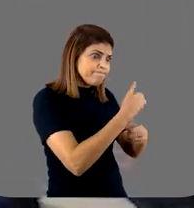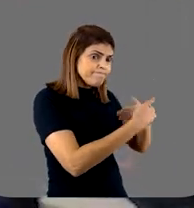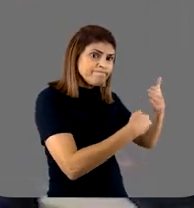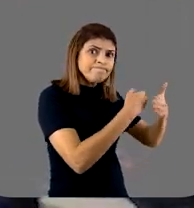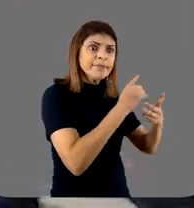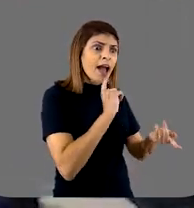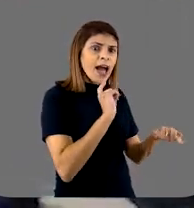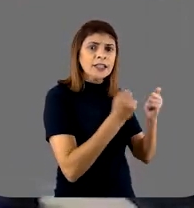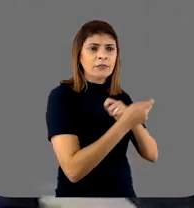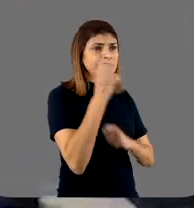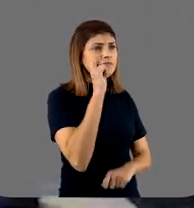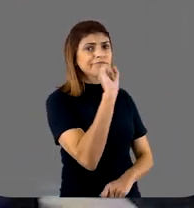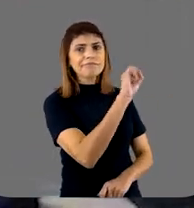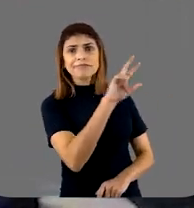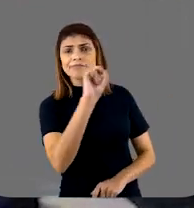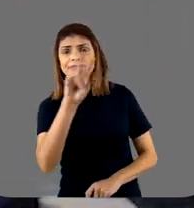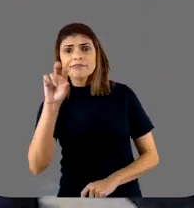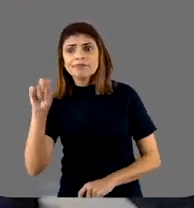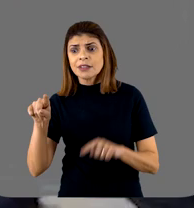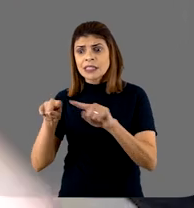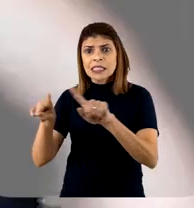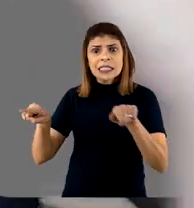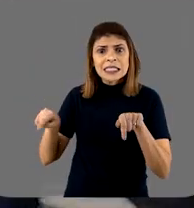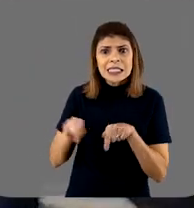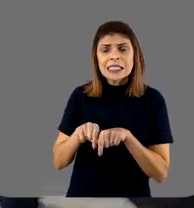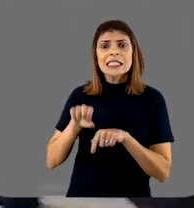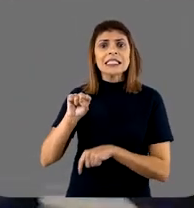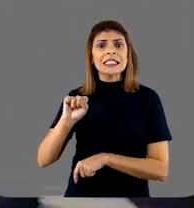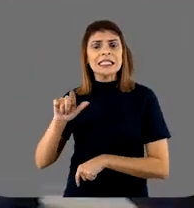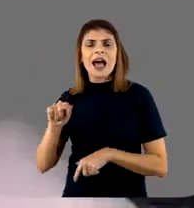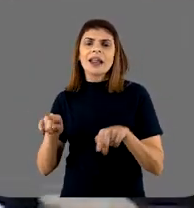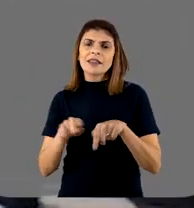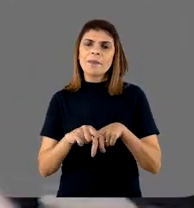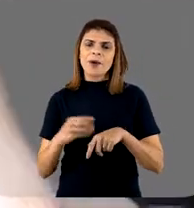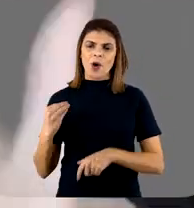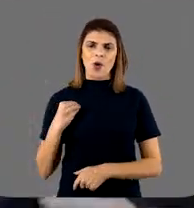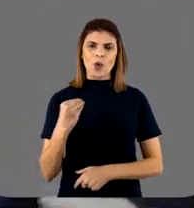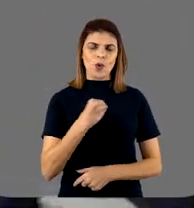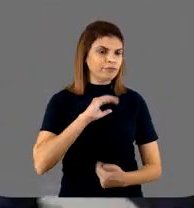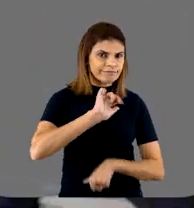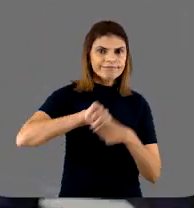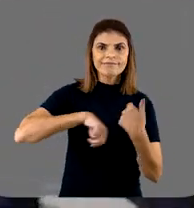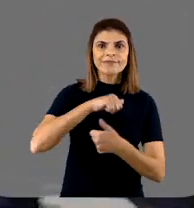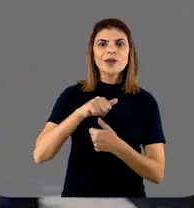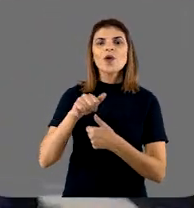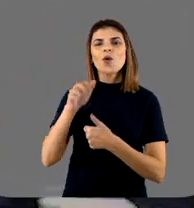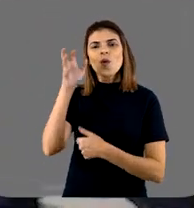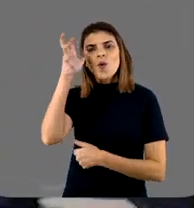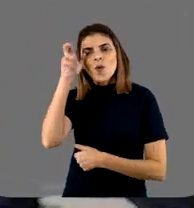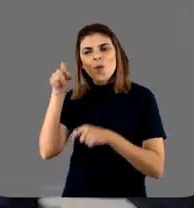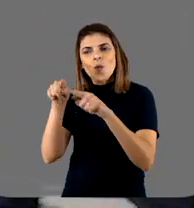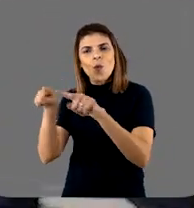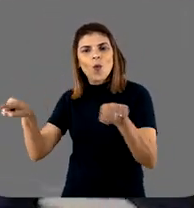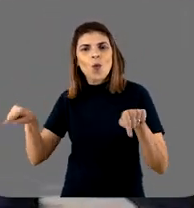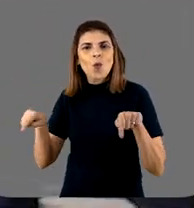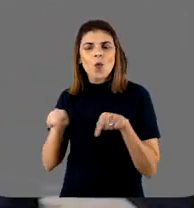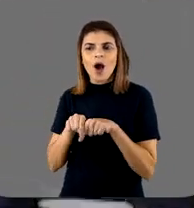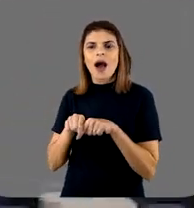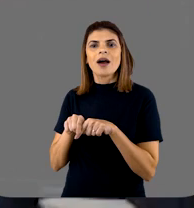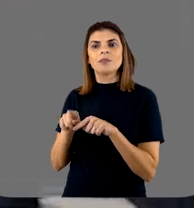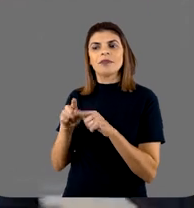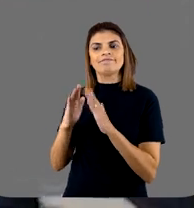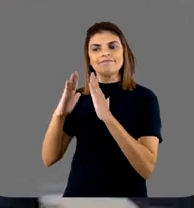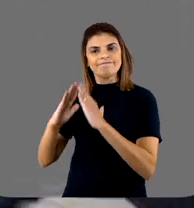teve que adaptar né a gente cansou de ver aí eh salas e consultórios transformados em em quartos né para esse